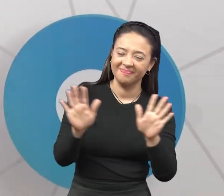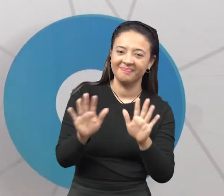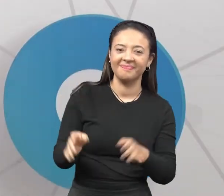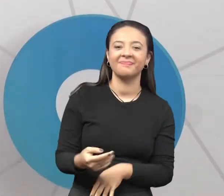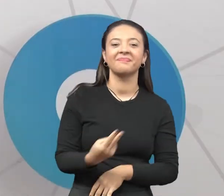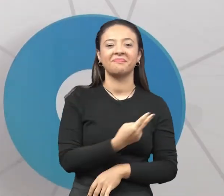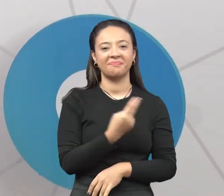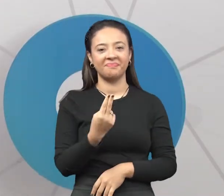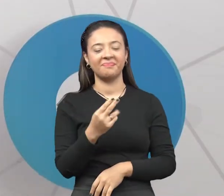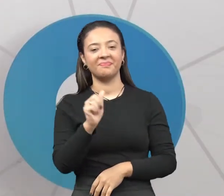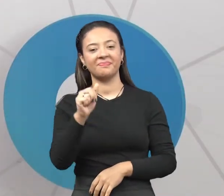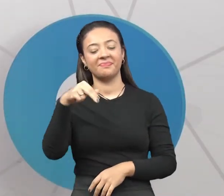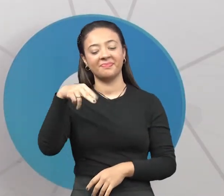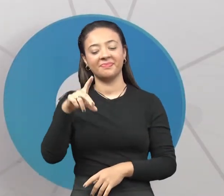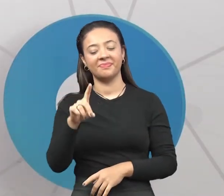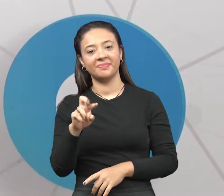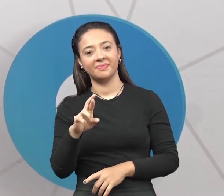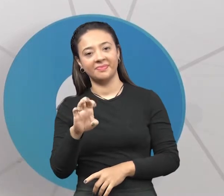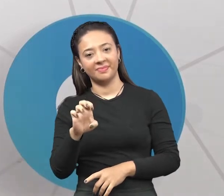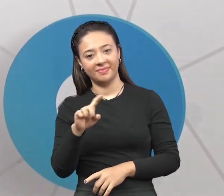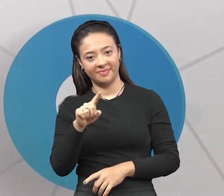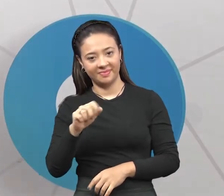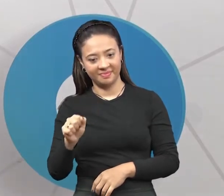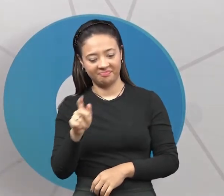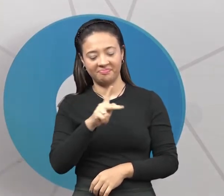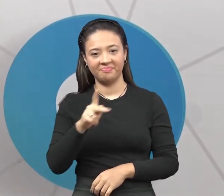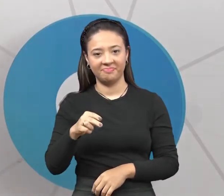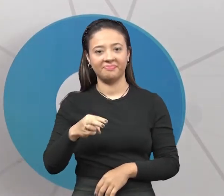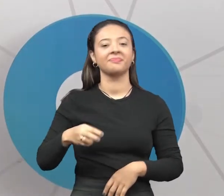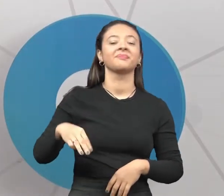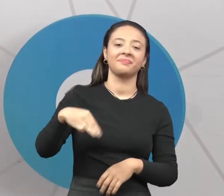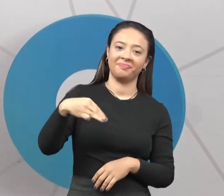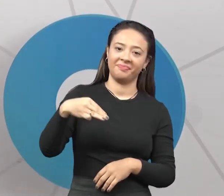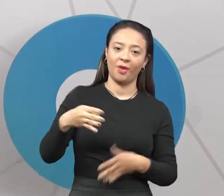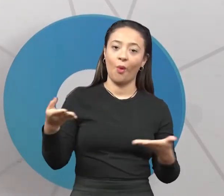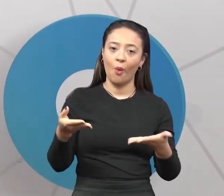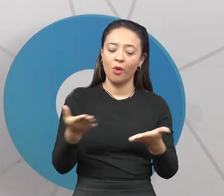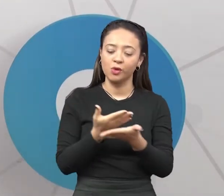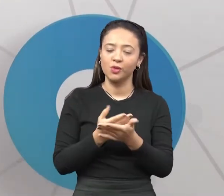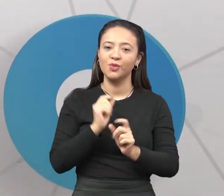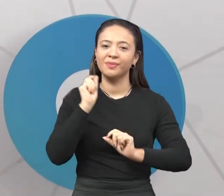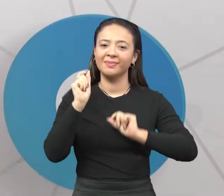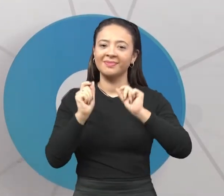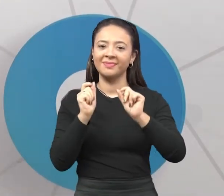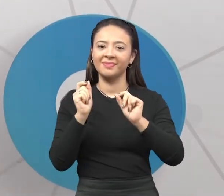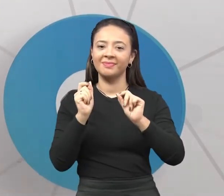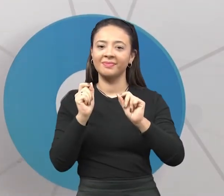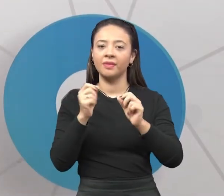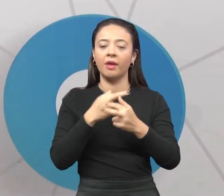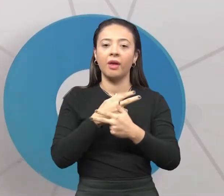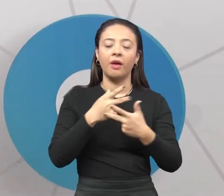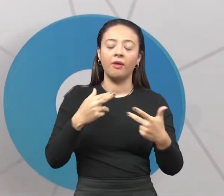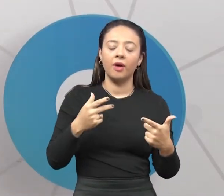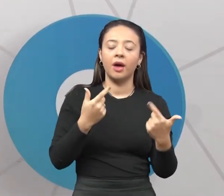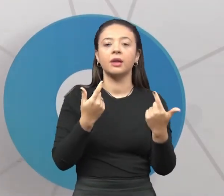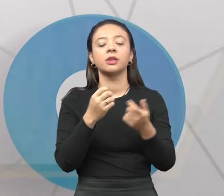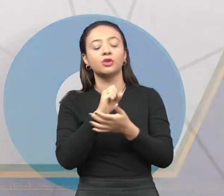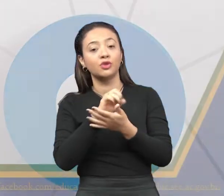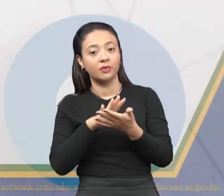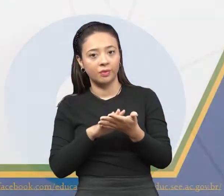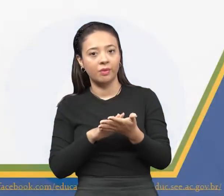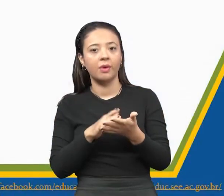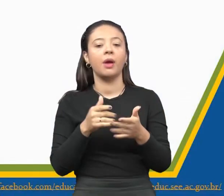pessoal, me chamo Andresa, sou professora de matemática e hoje eu vou estudar com vocês acerca de algumas situações